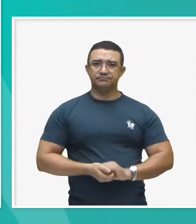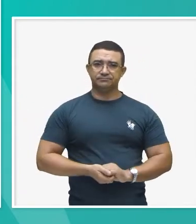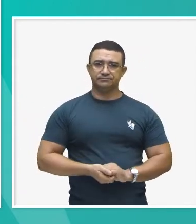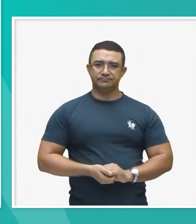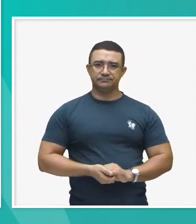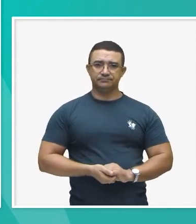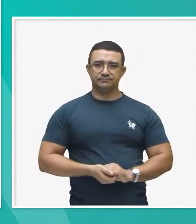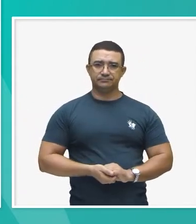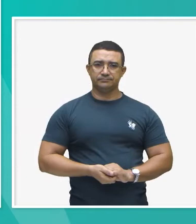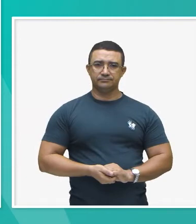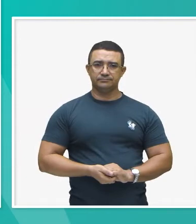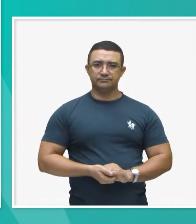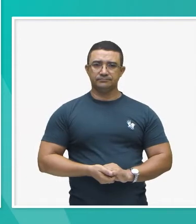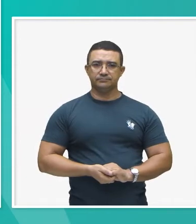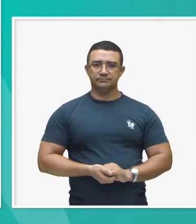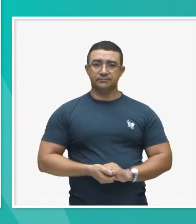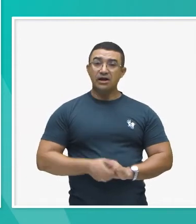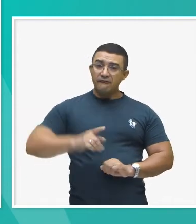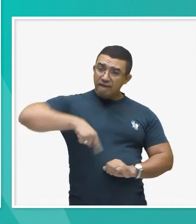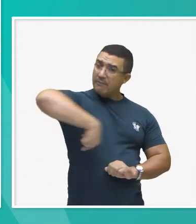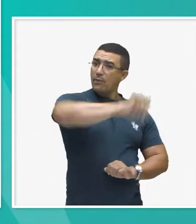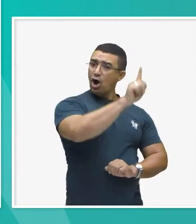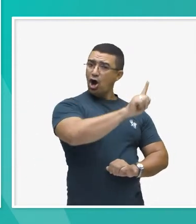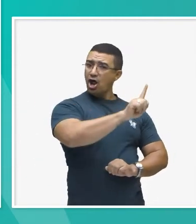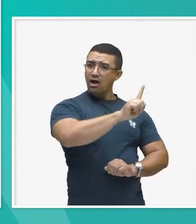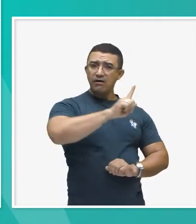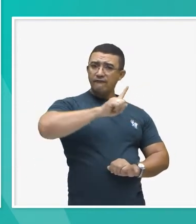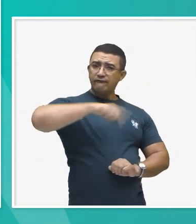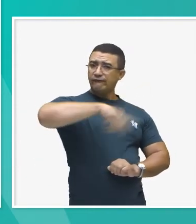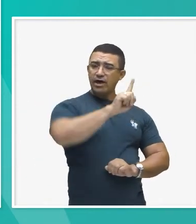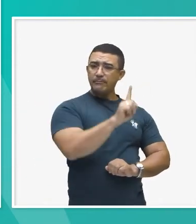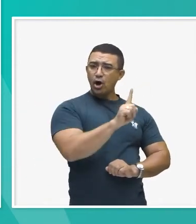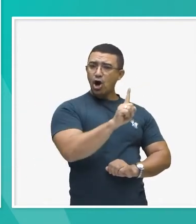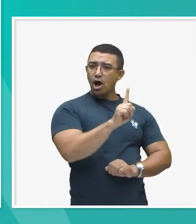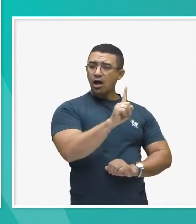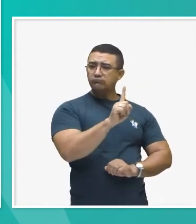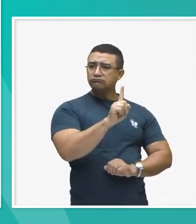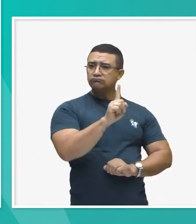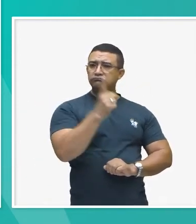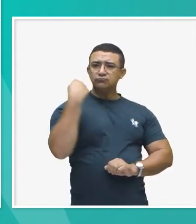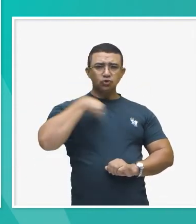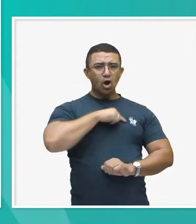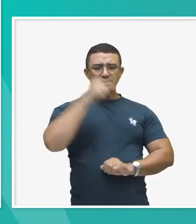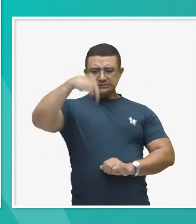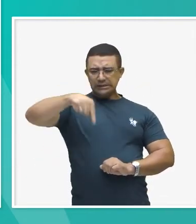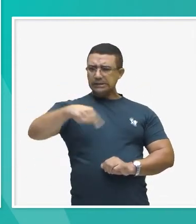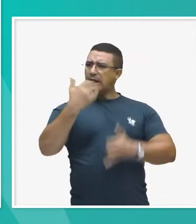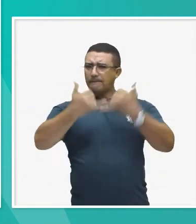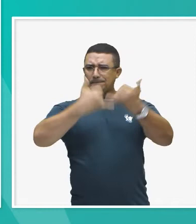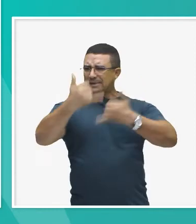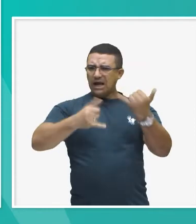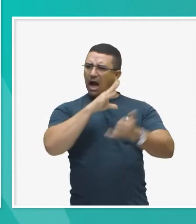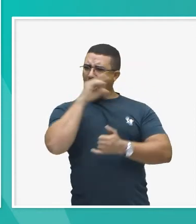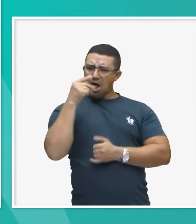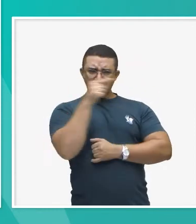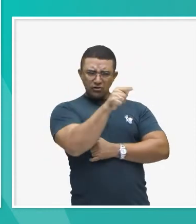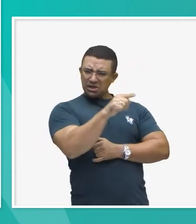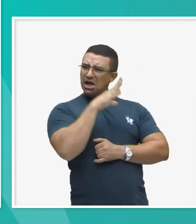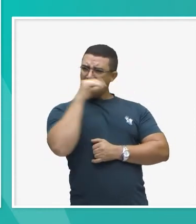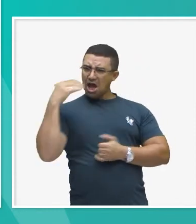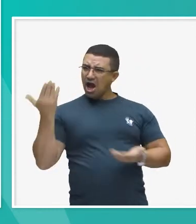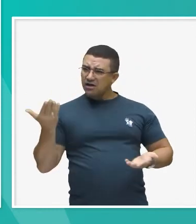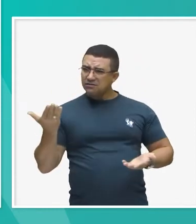here to play kids. Vão embora, nós não estamos aqui para brincar com crianças. Olha, ainda fala que eles são crianças,